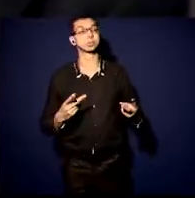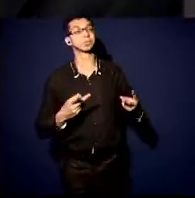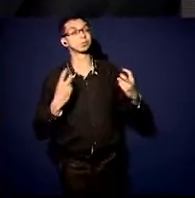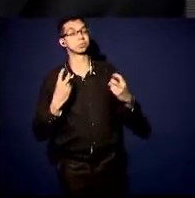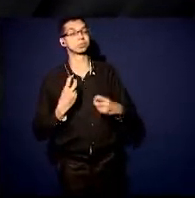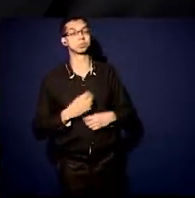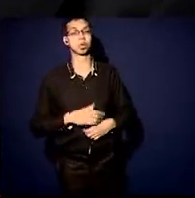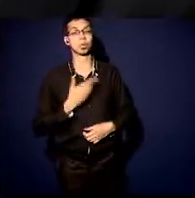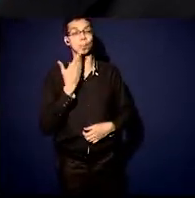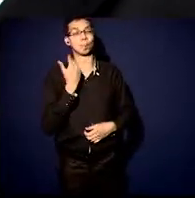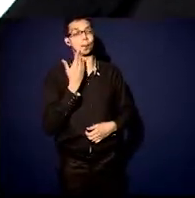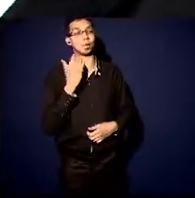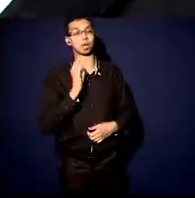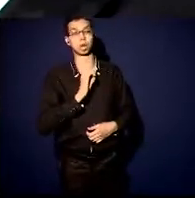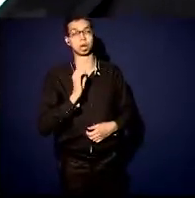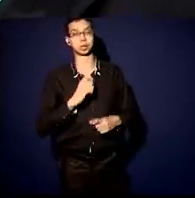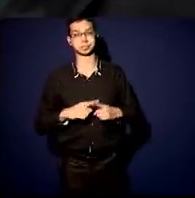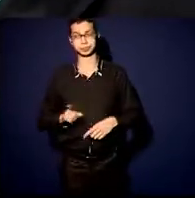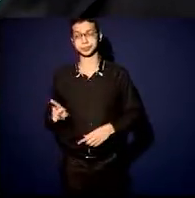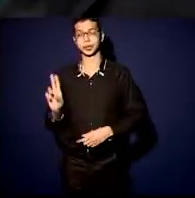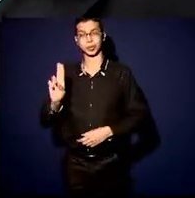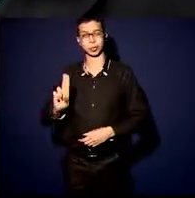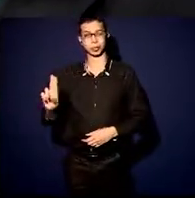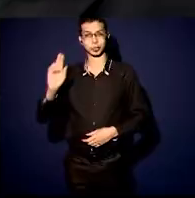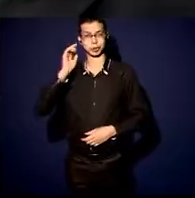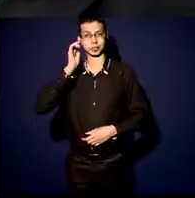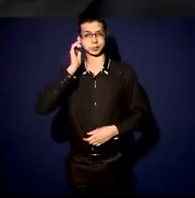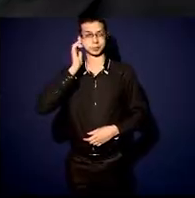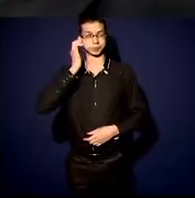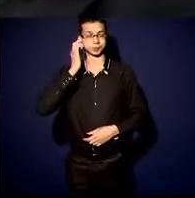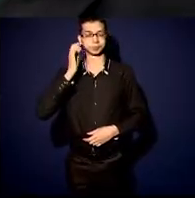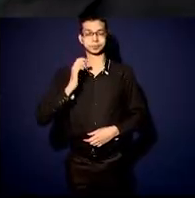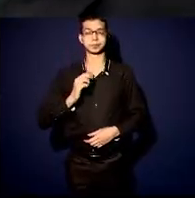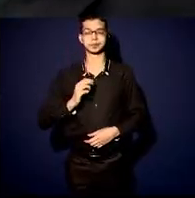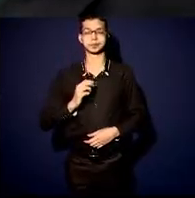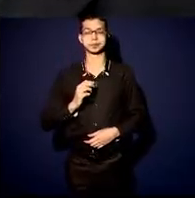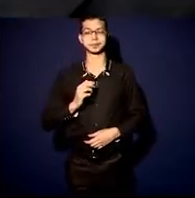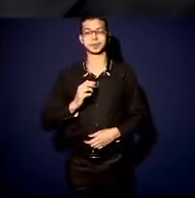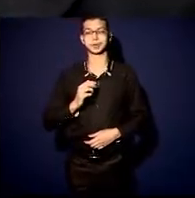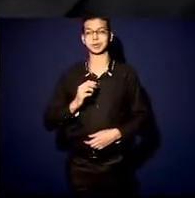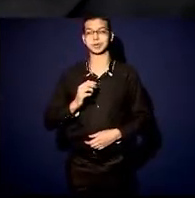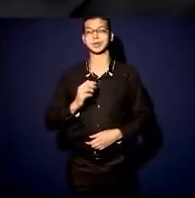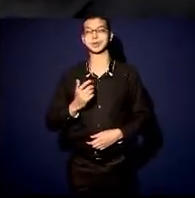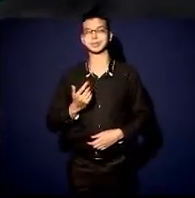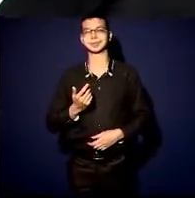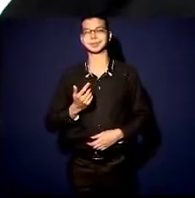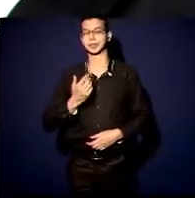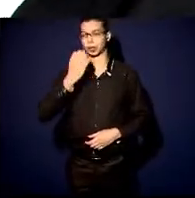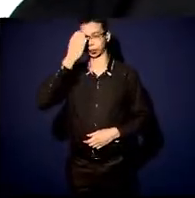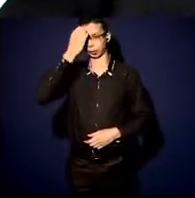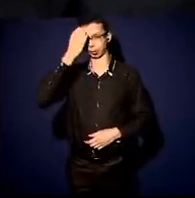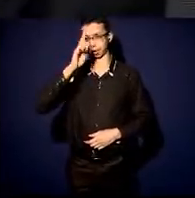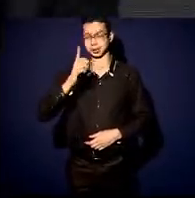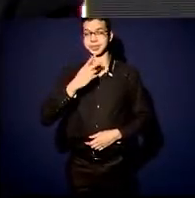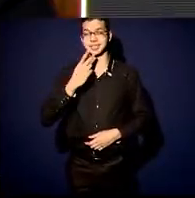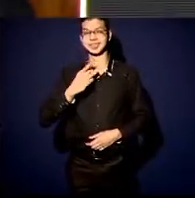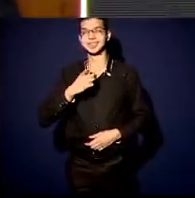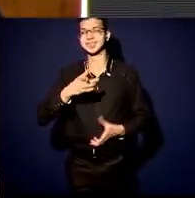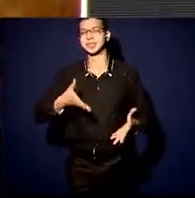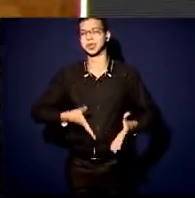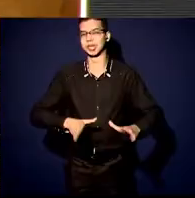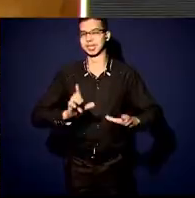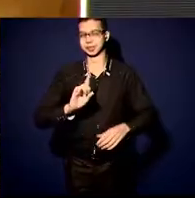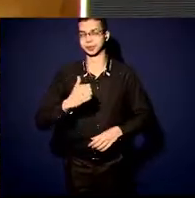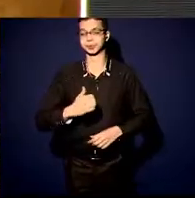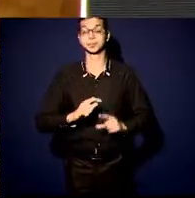água que ele usava aquela bata aquele negócio não lembrar bem eu não lembro mas não tinha nascido ainda né não tinha nascido bem